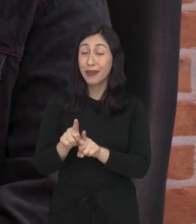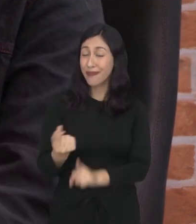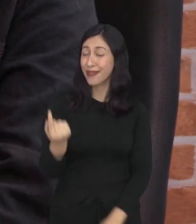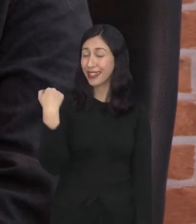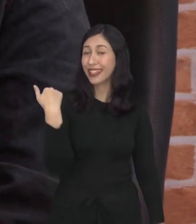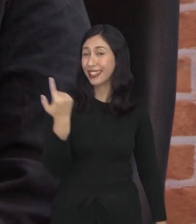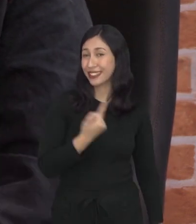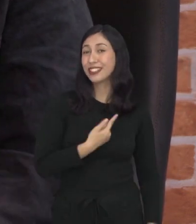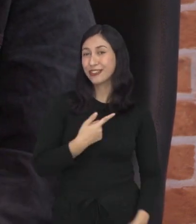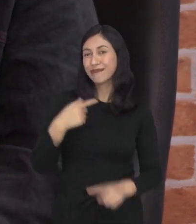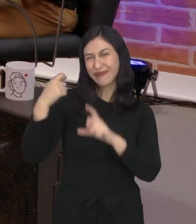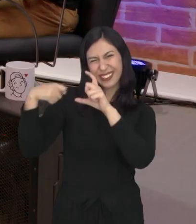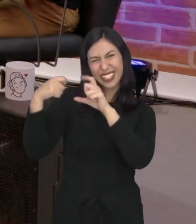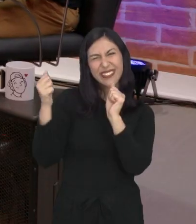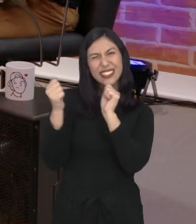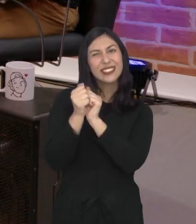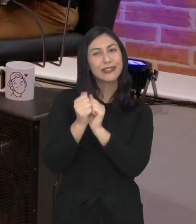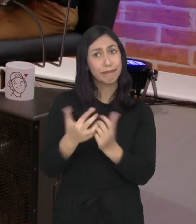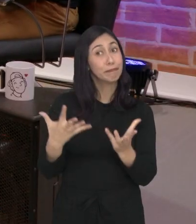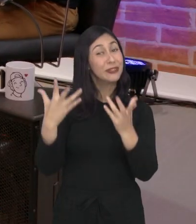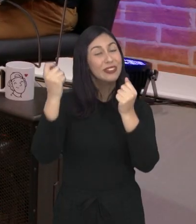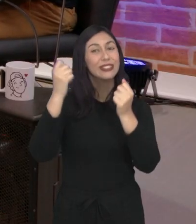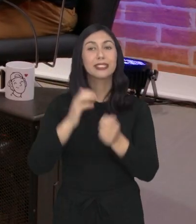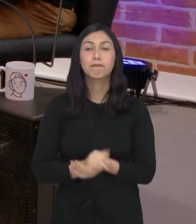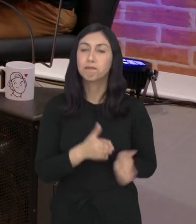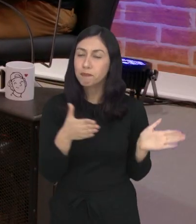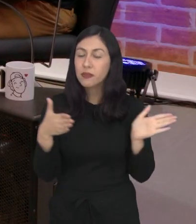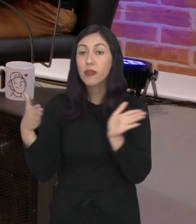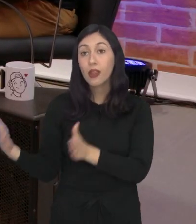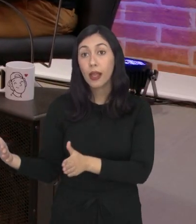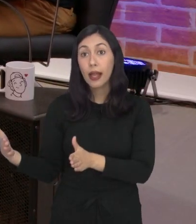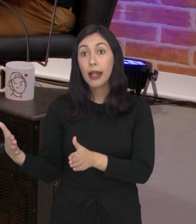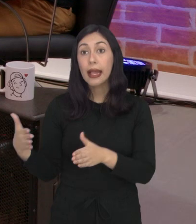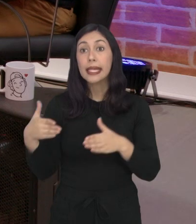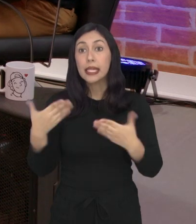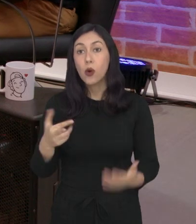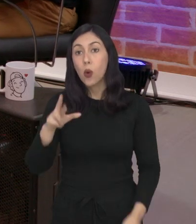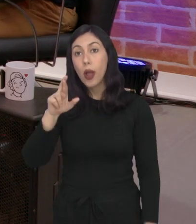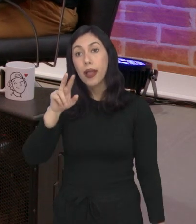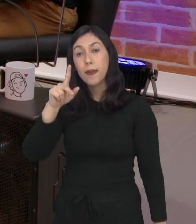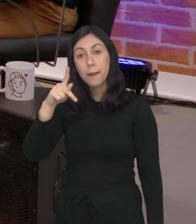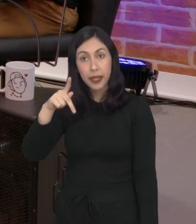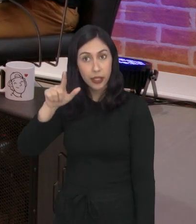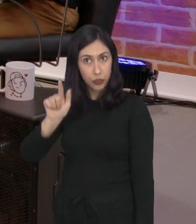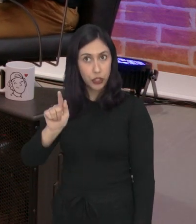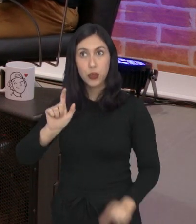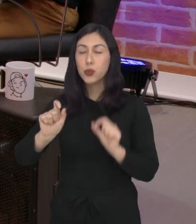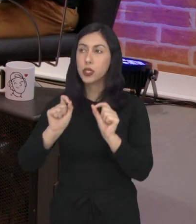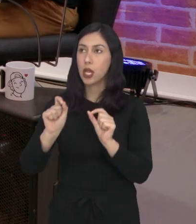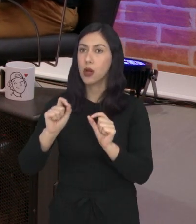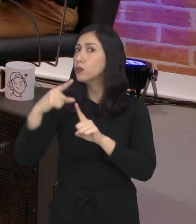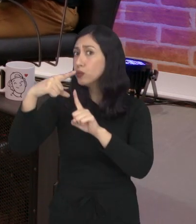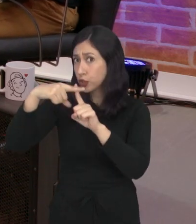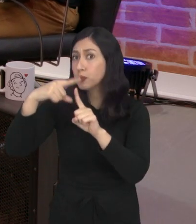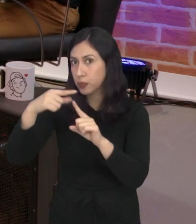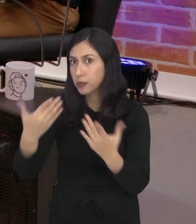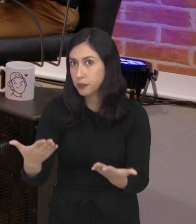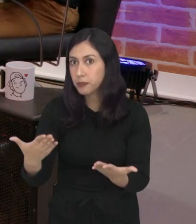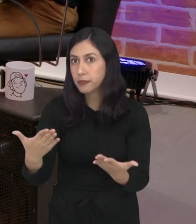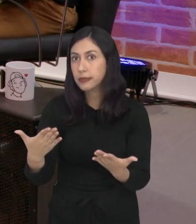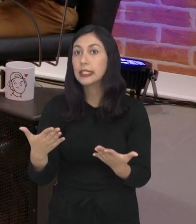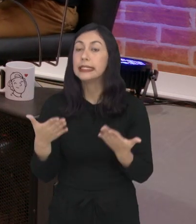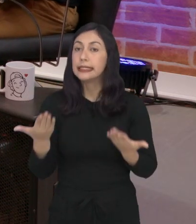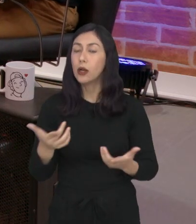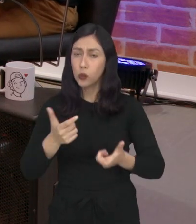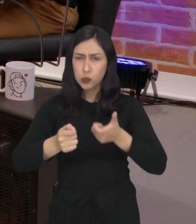junto. Olha aí, fez que muita da coisa hora. junto. Bia é maravilhosa. Mas o RPG, ele seria essa questão da categoria, como eu falei. Então, dentro do